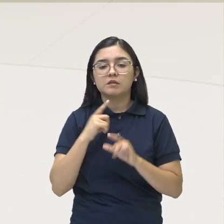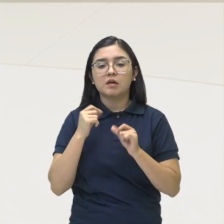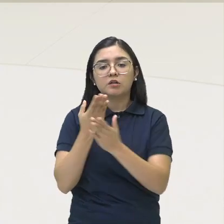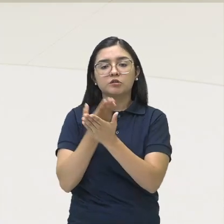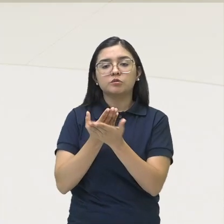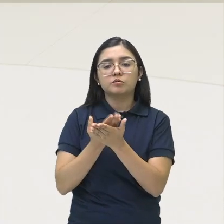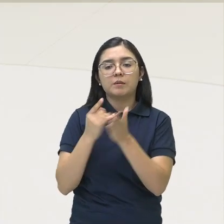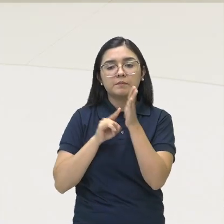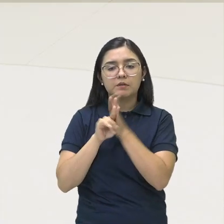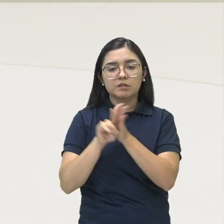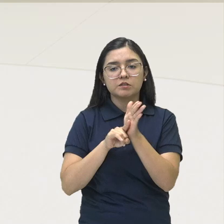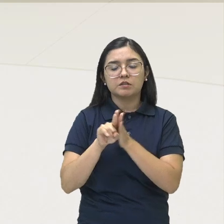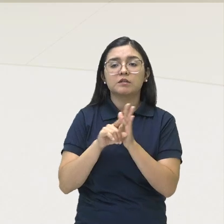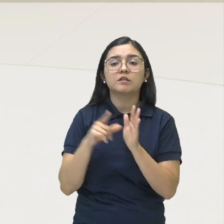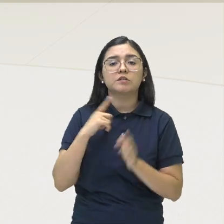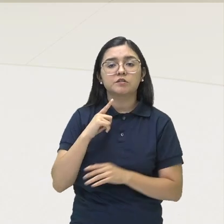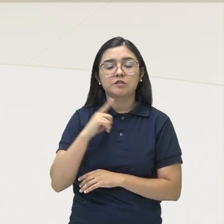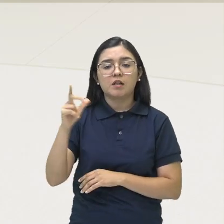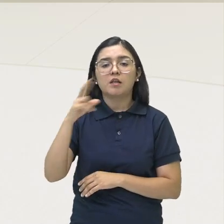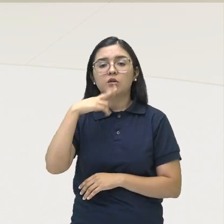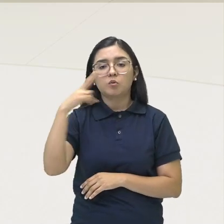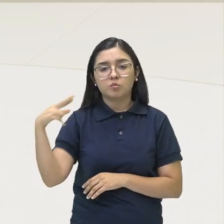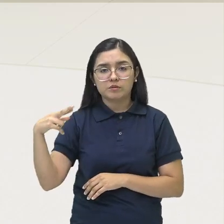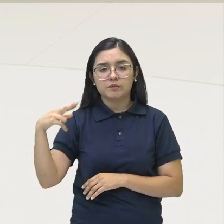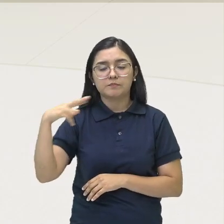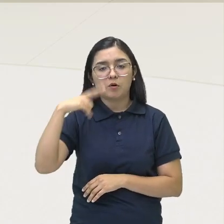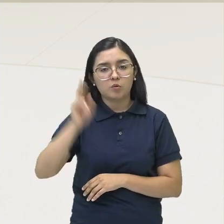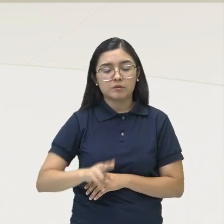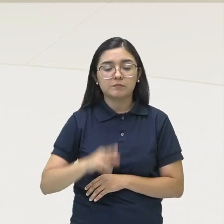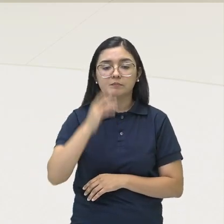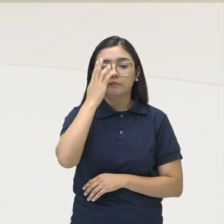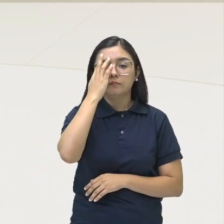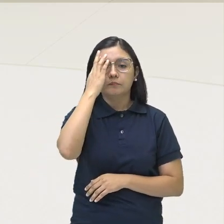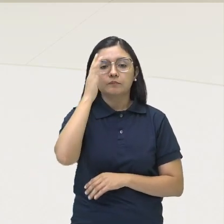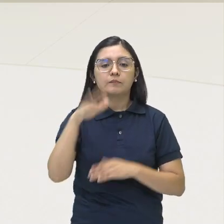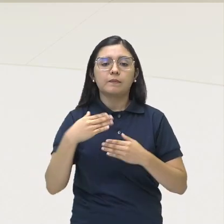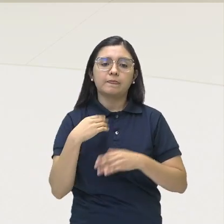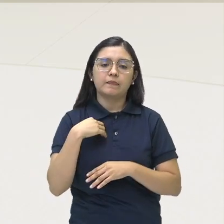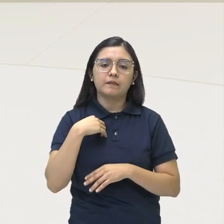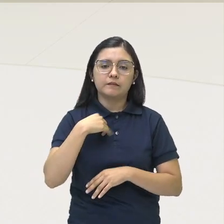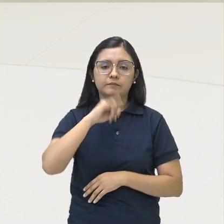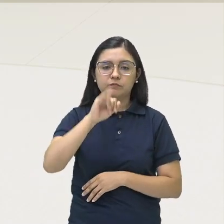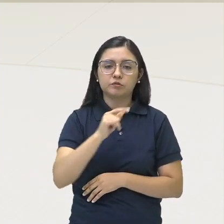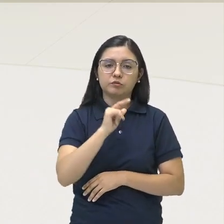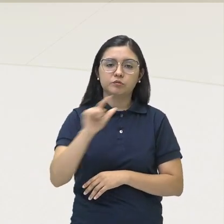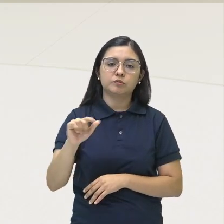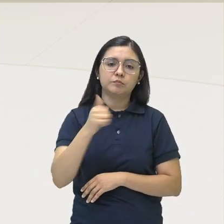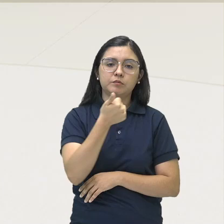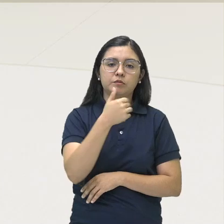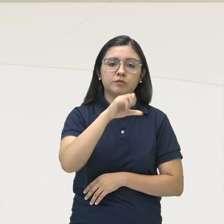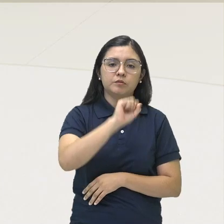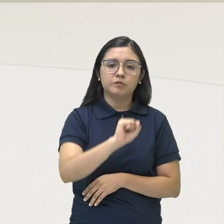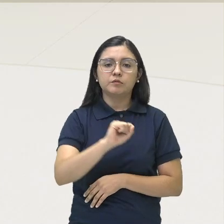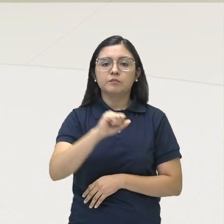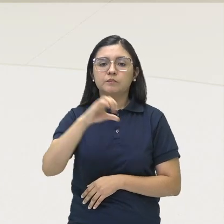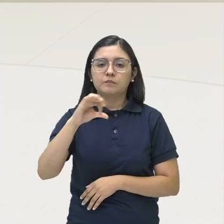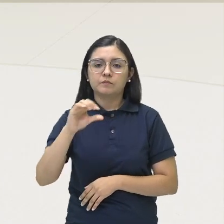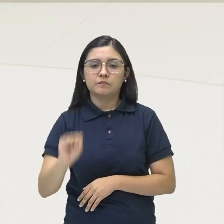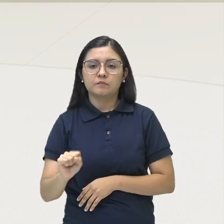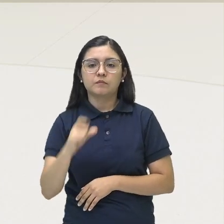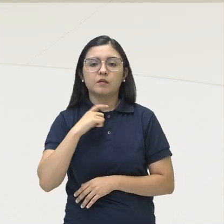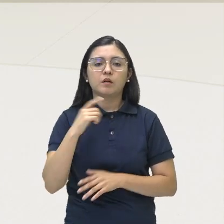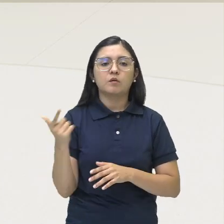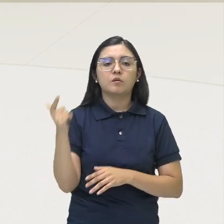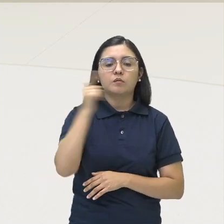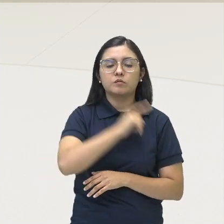né, presente lá na Rússia, nessa região da Rússia. Em julho de 1898, ela conseguiu isolar um